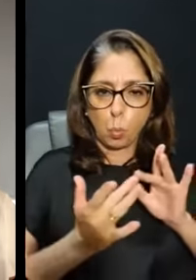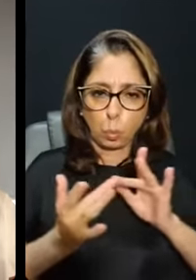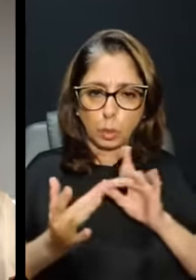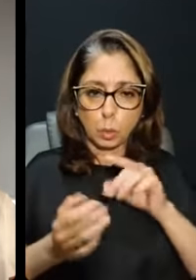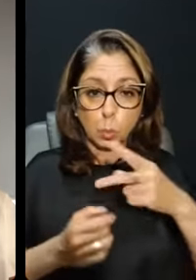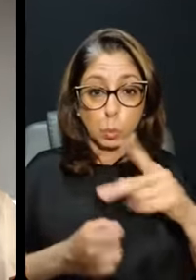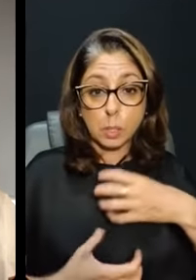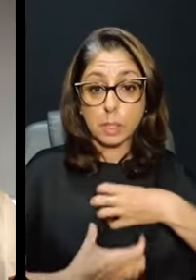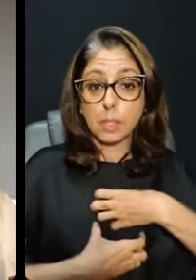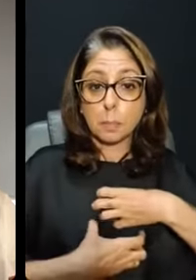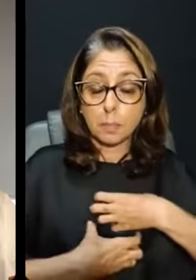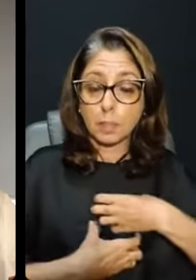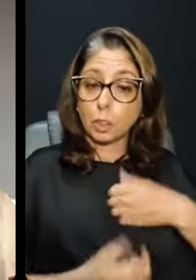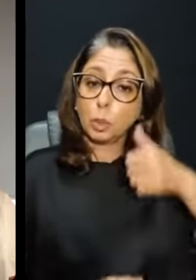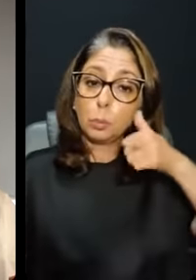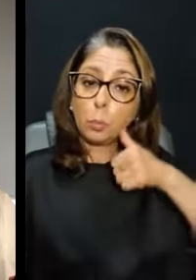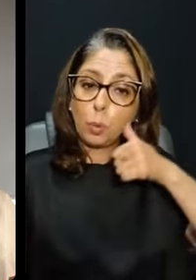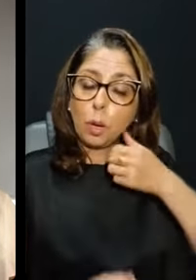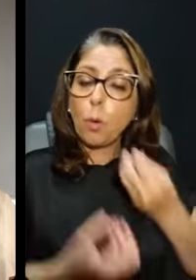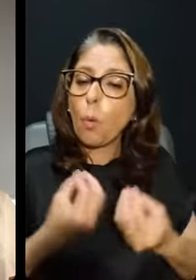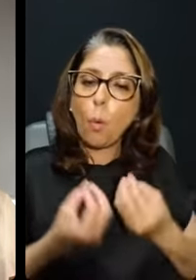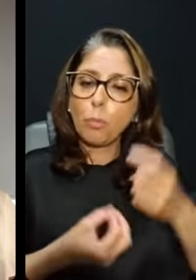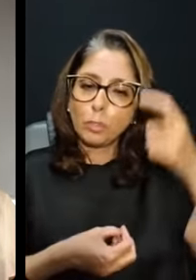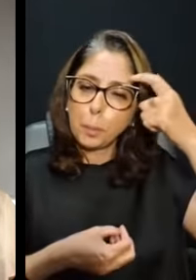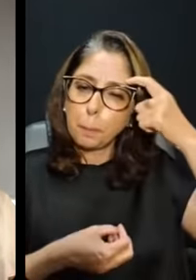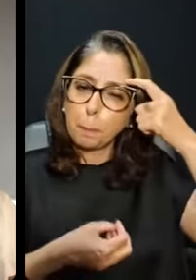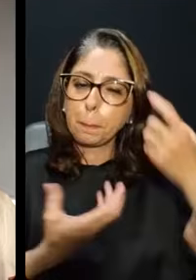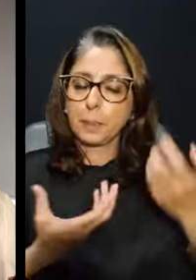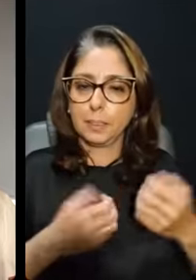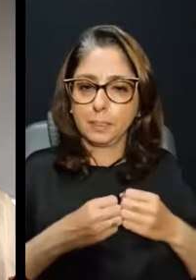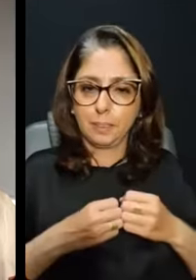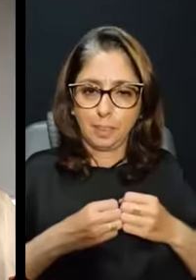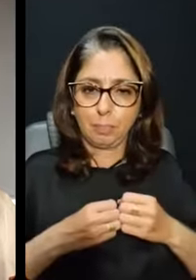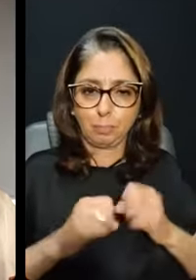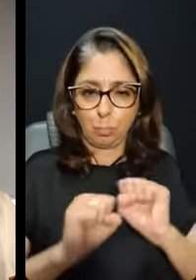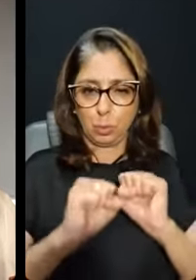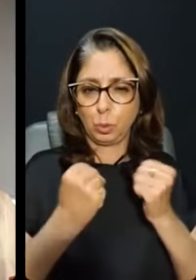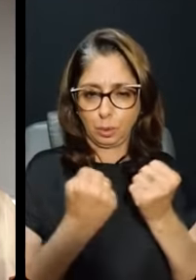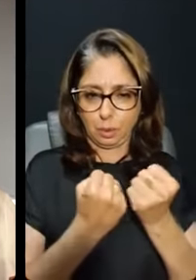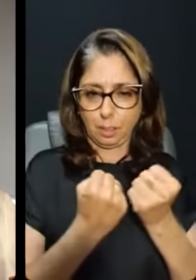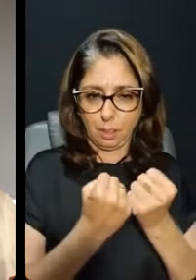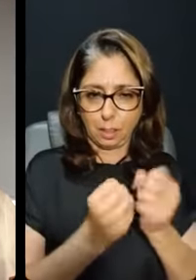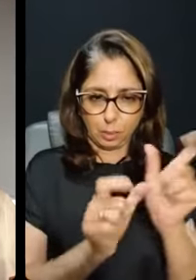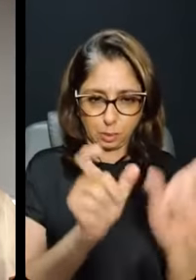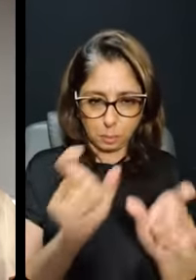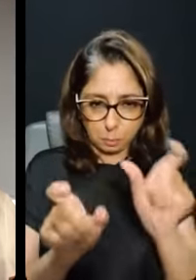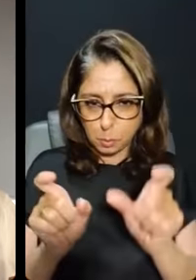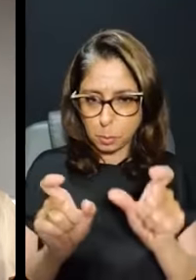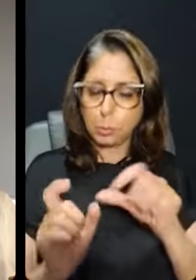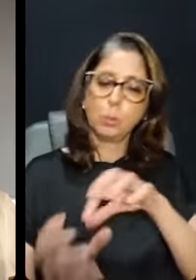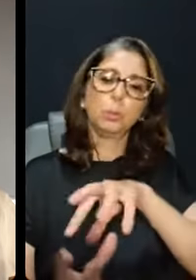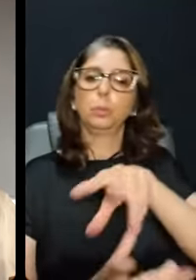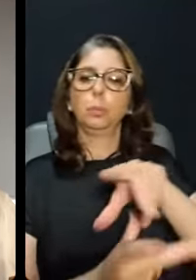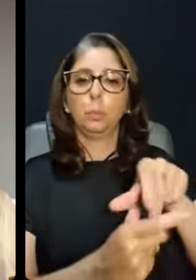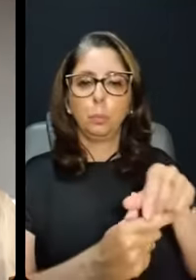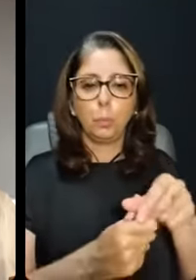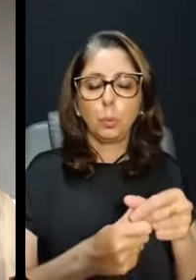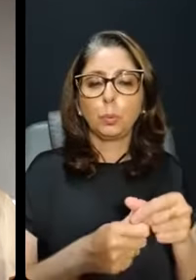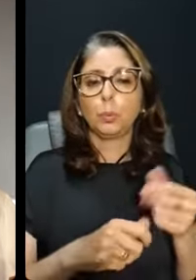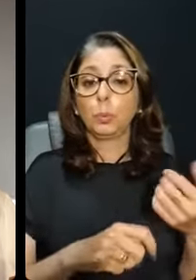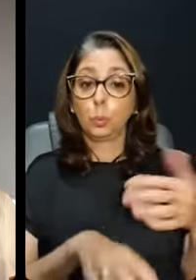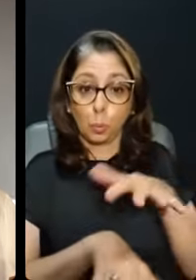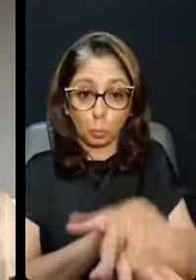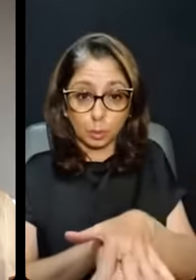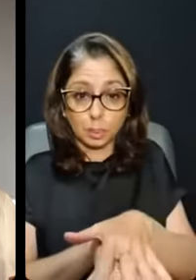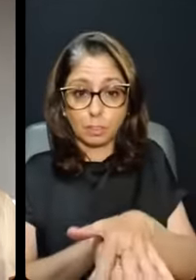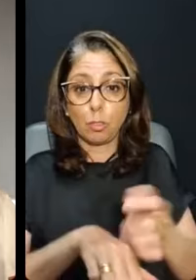maneira de pensar esse mundo mais inclusivo? E, além, indo já para o final do nosso